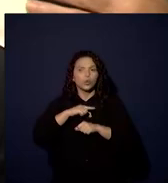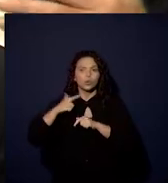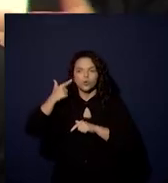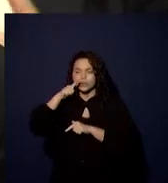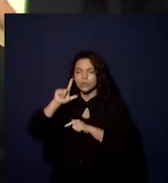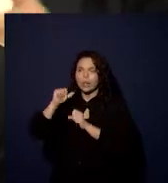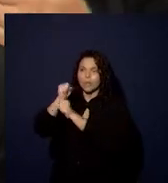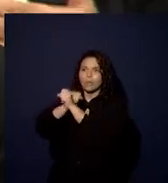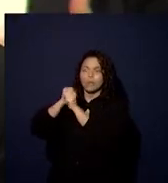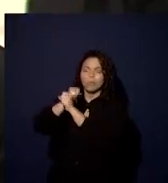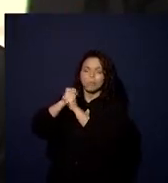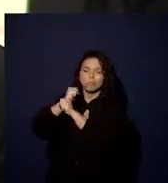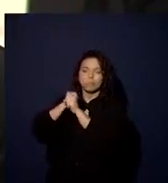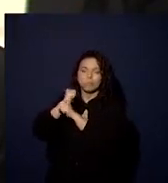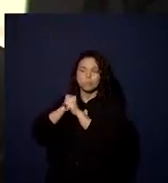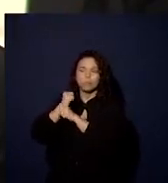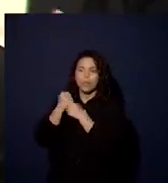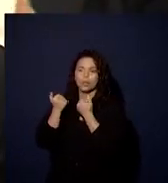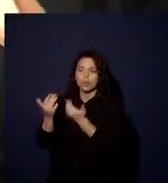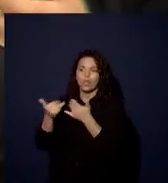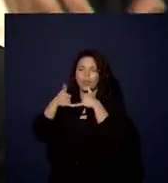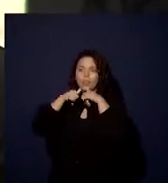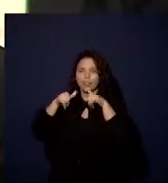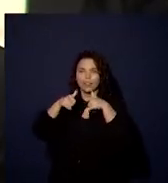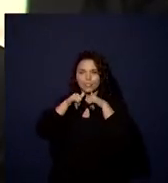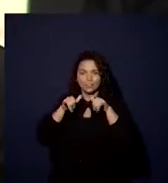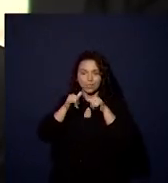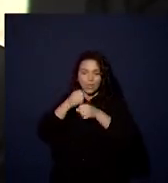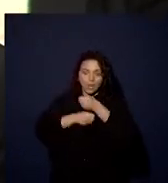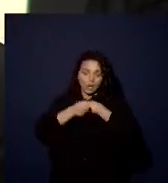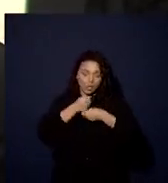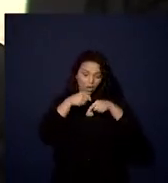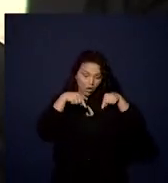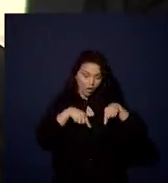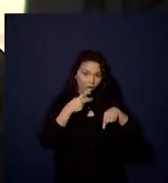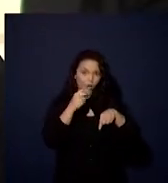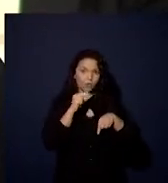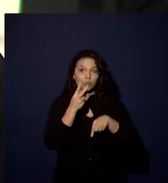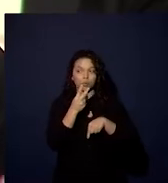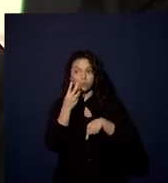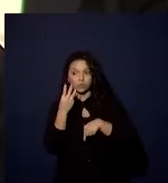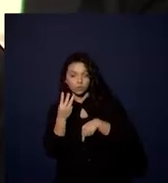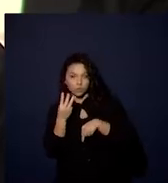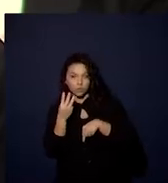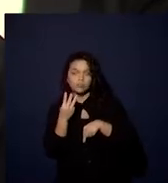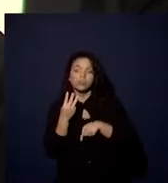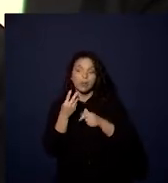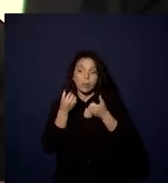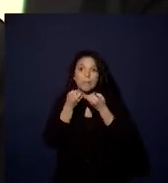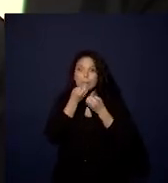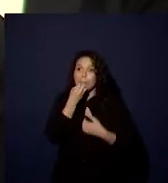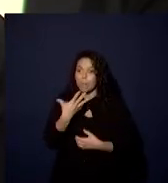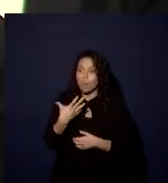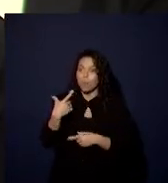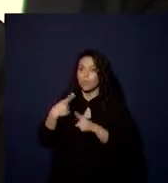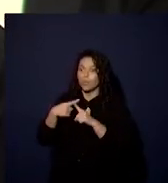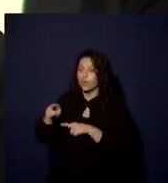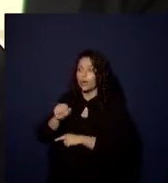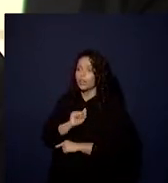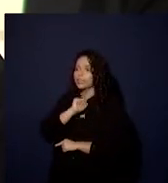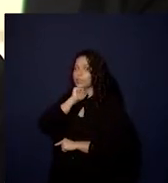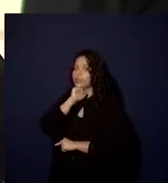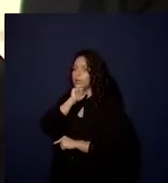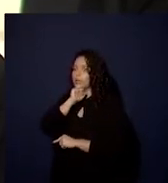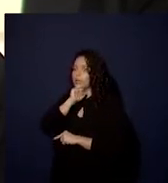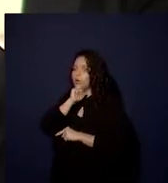hoje um ano de 2023 muito bom de energia em função do nível dos reservatórios mas nada disso